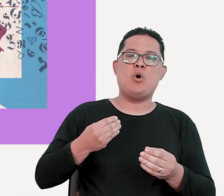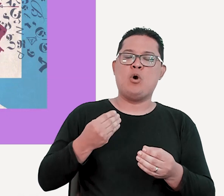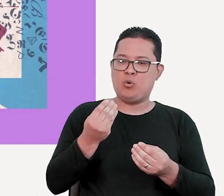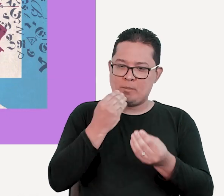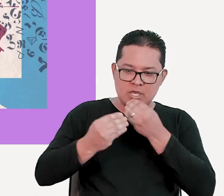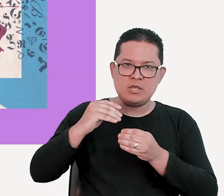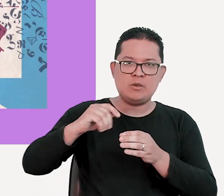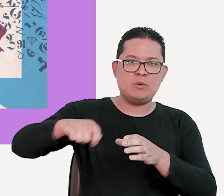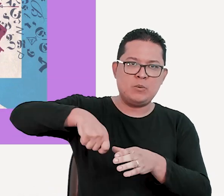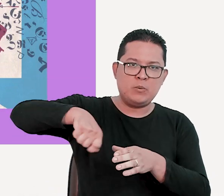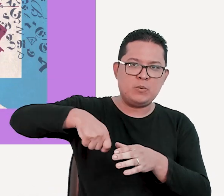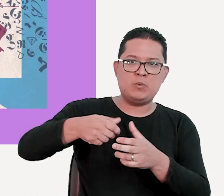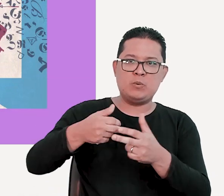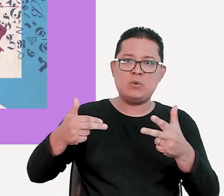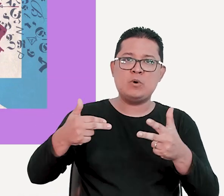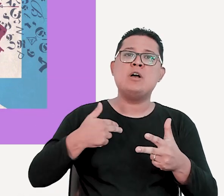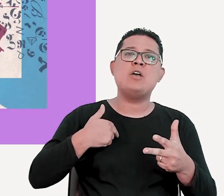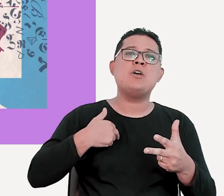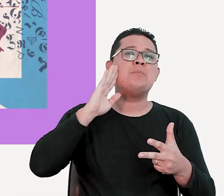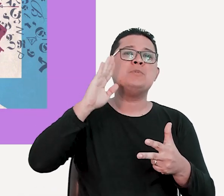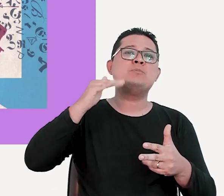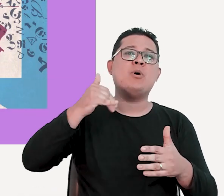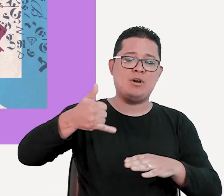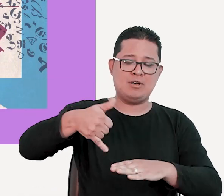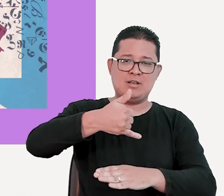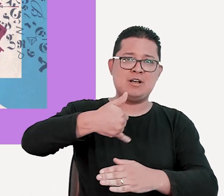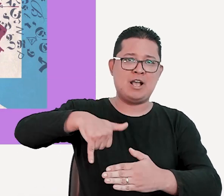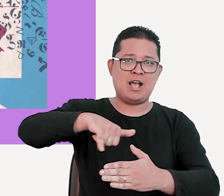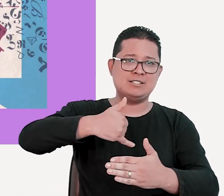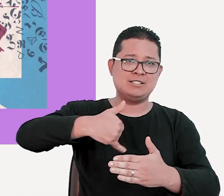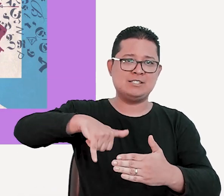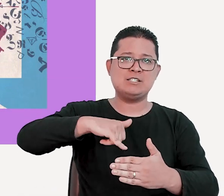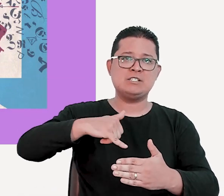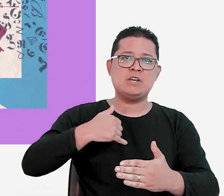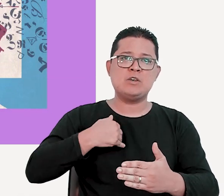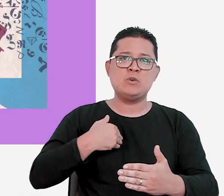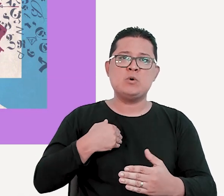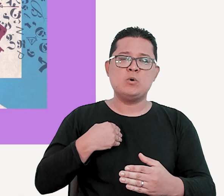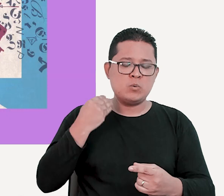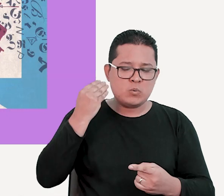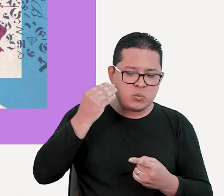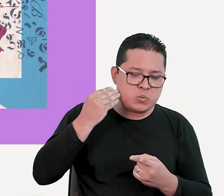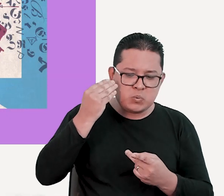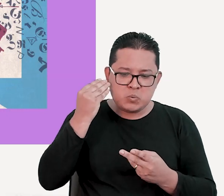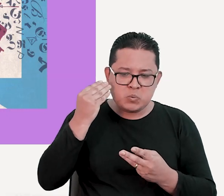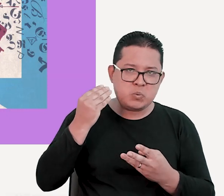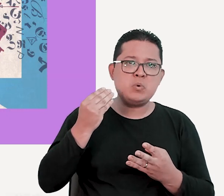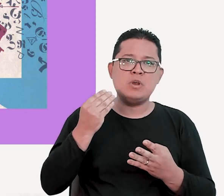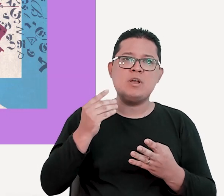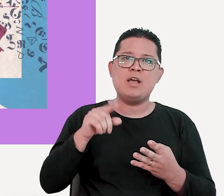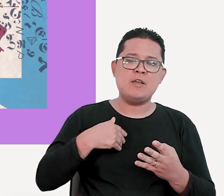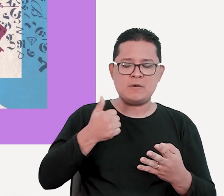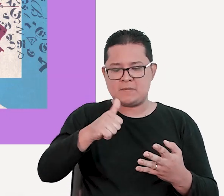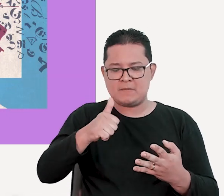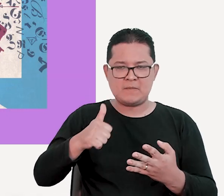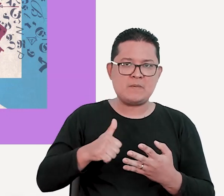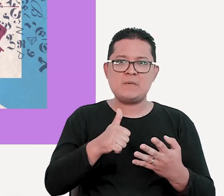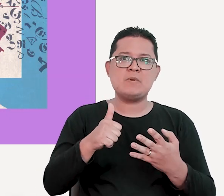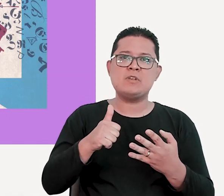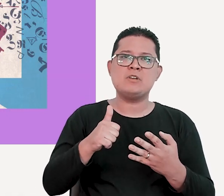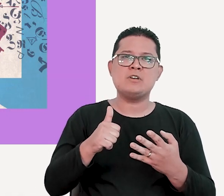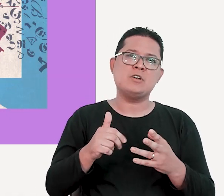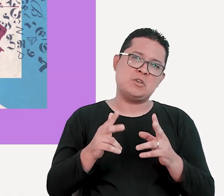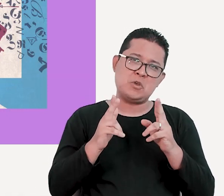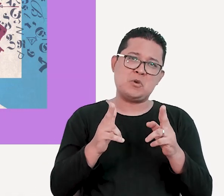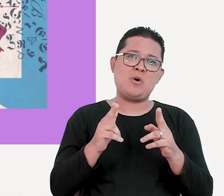eu provava azeites para avaliar, igual o sommelier aprova vinho, eu provava azeites